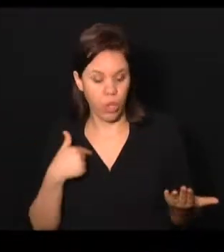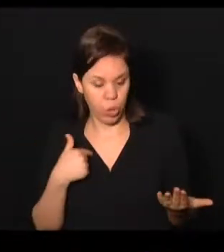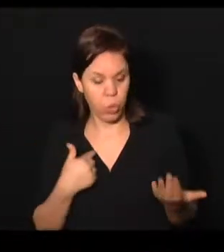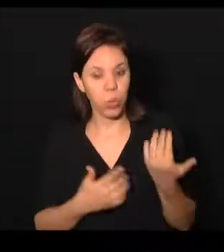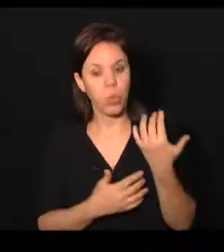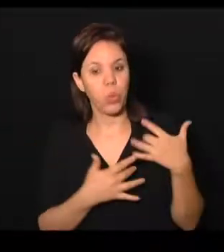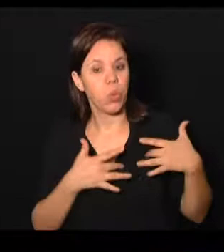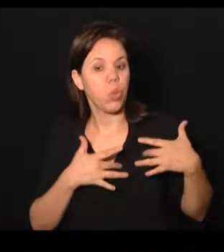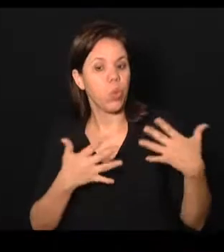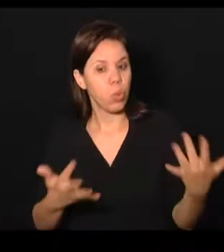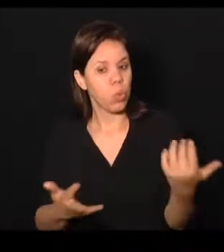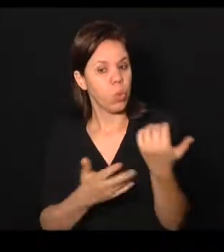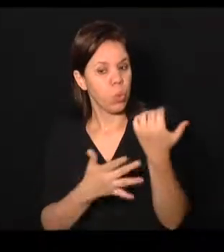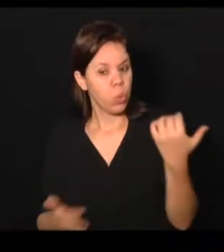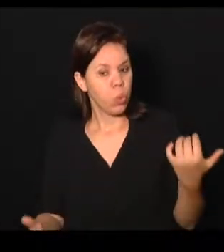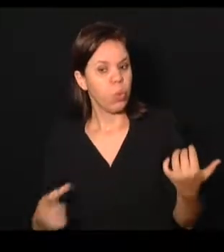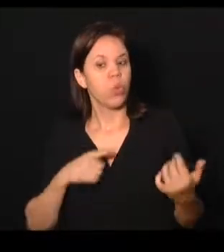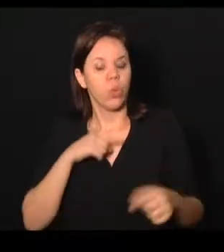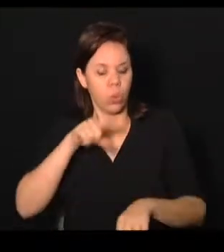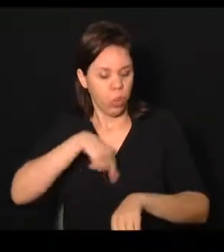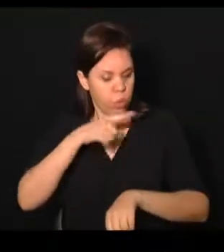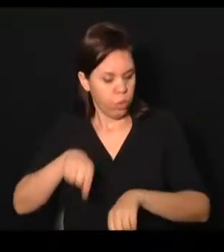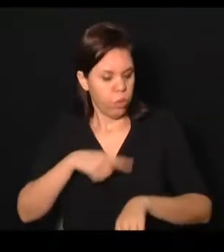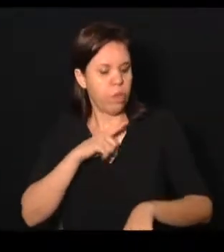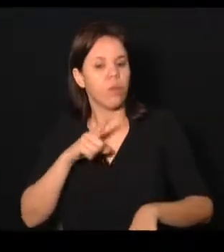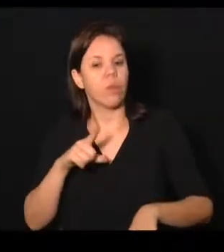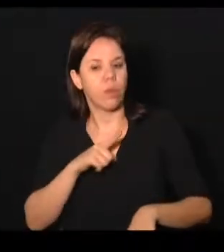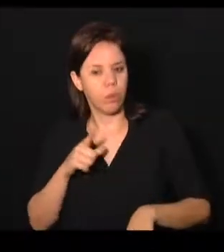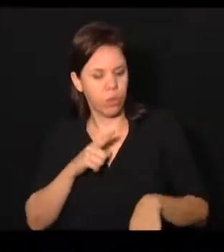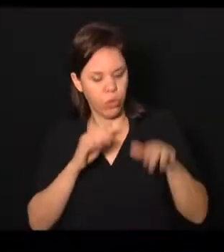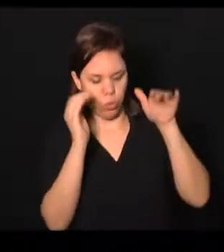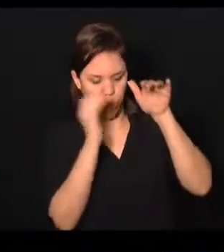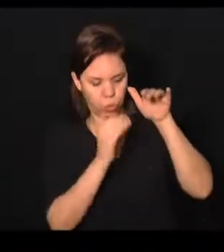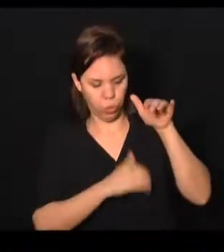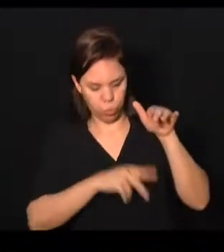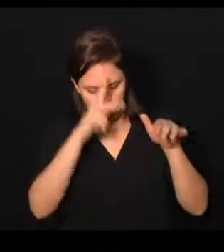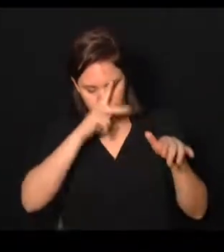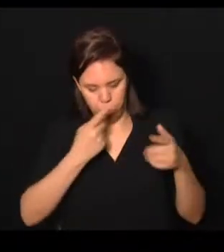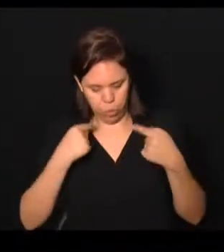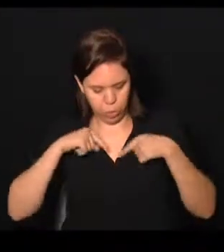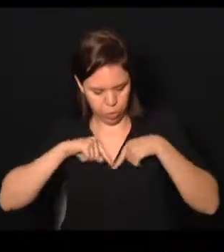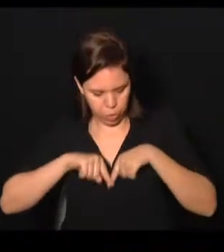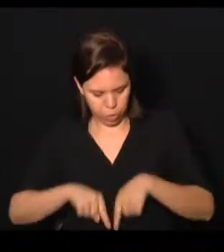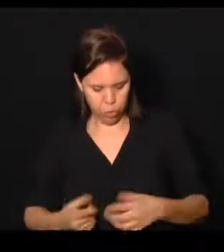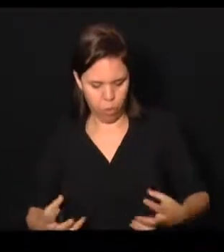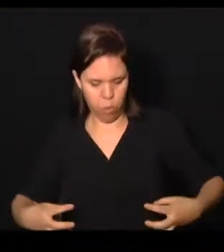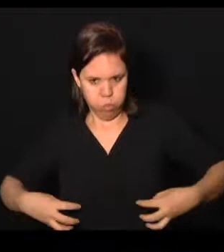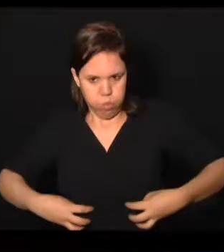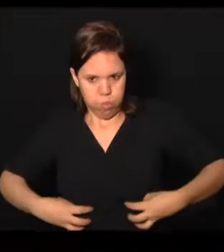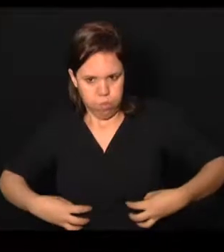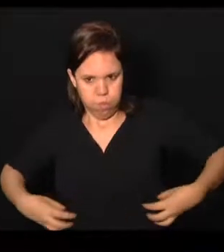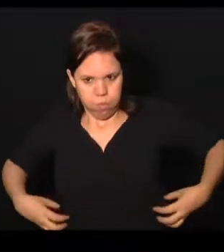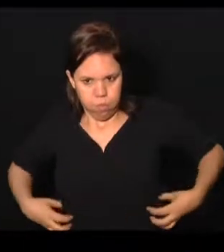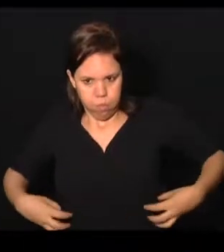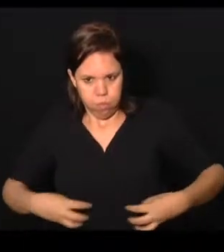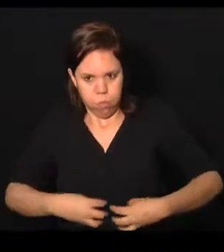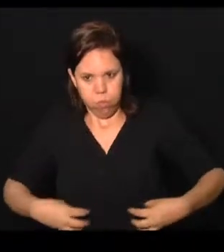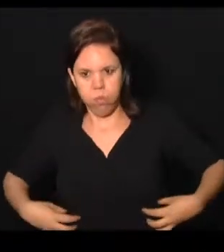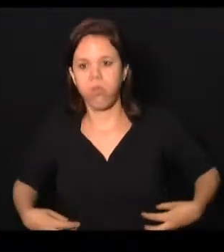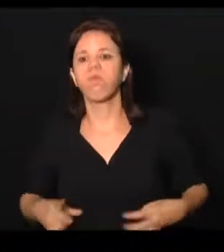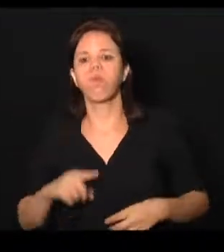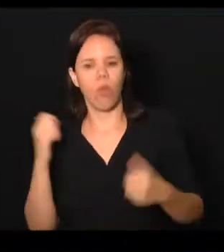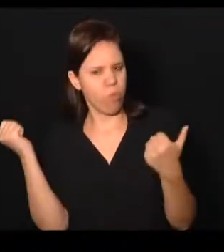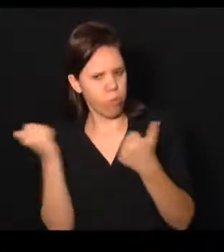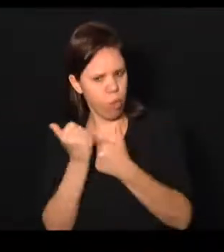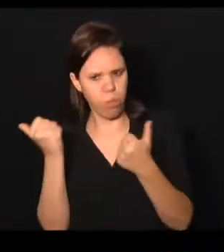horas, eu vou ter, através dos meus depósitos de sangue, como o fígado, o baço e outros órgãos que a gente tem,